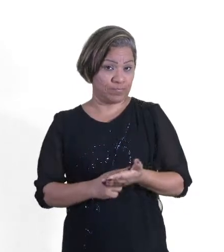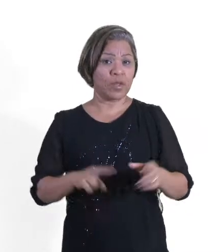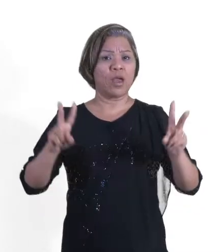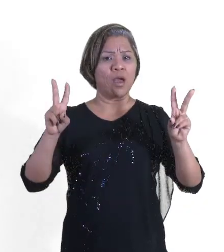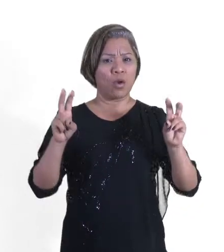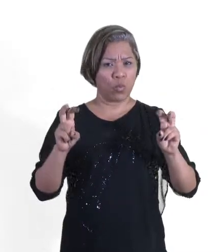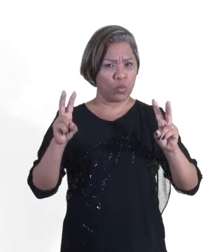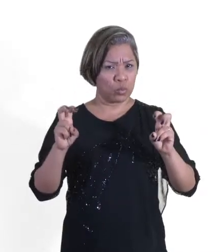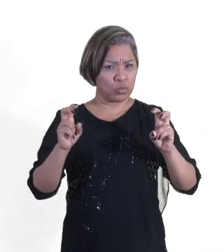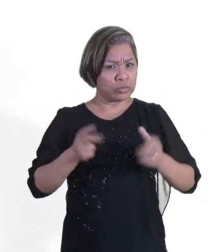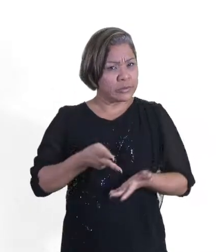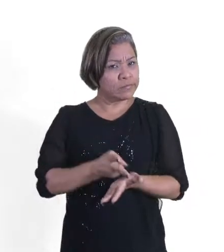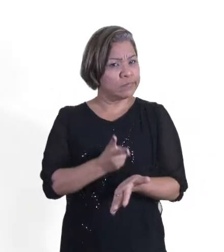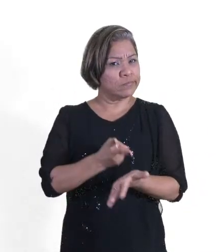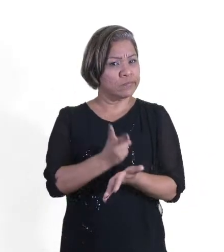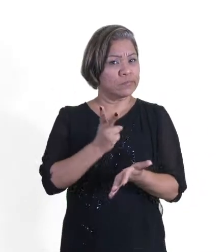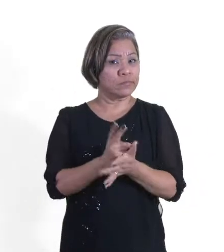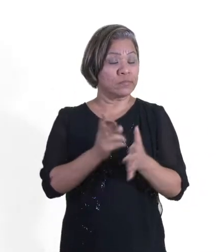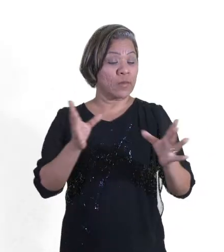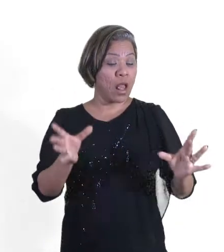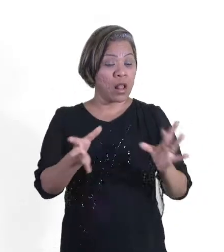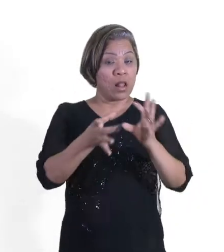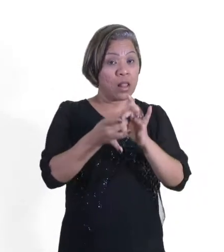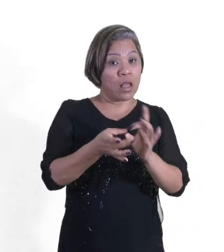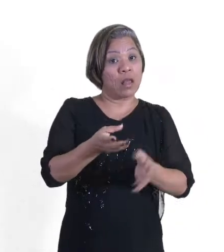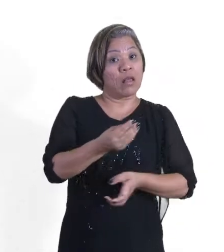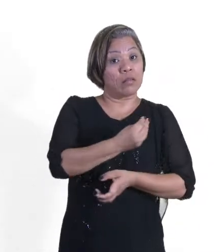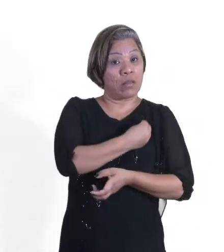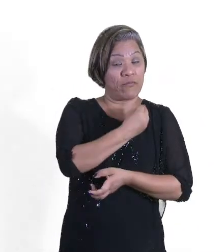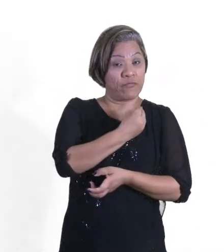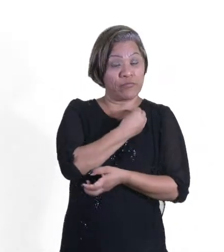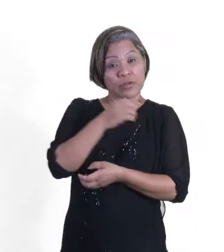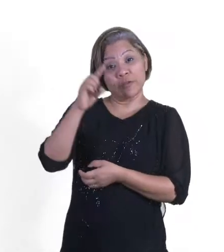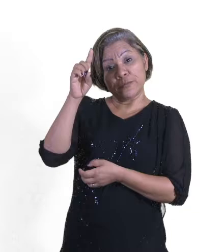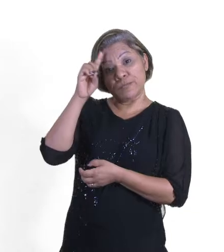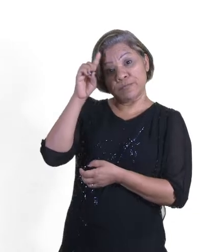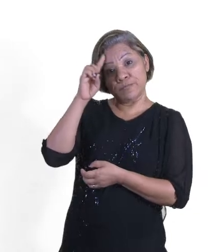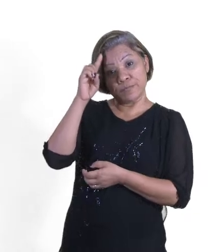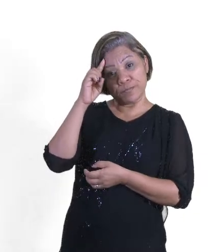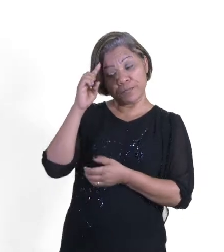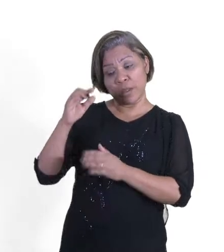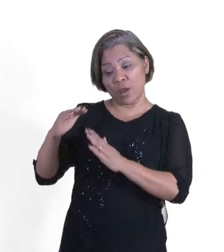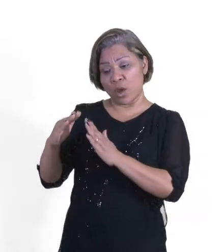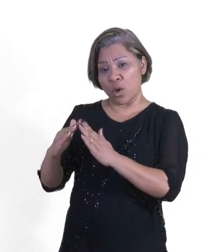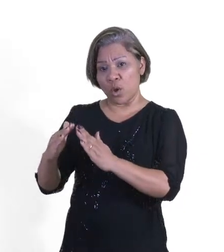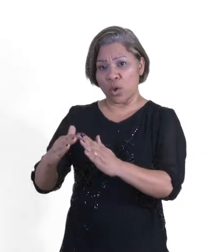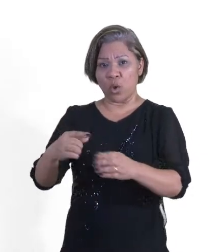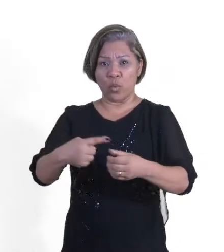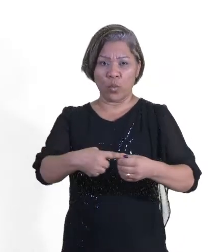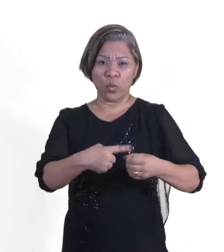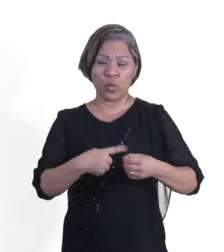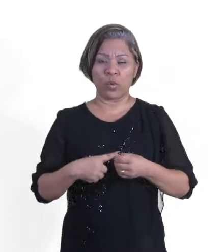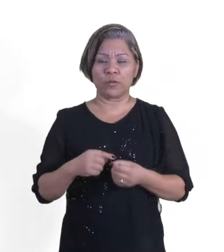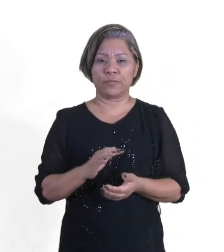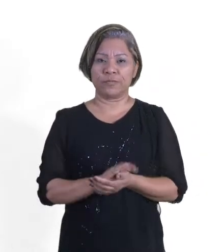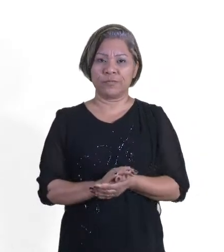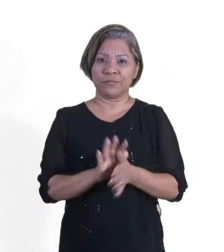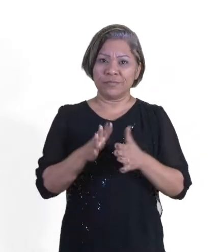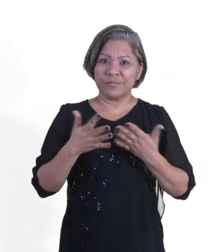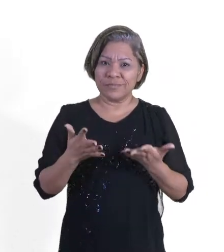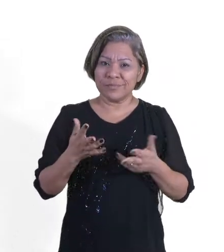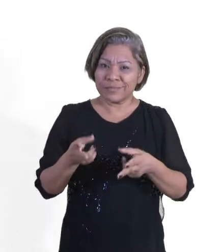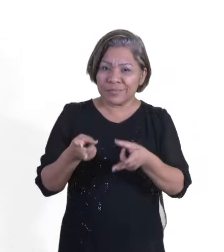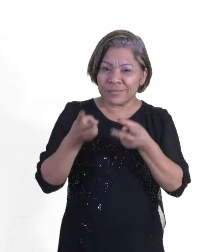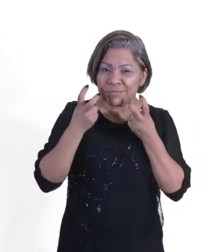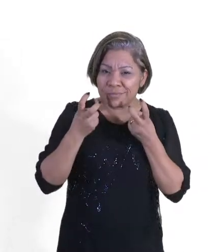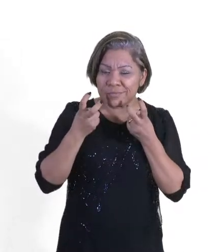em geral, são ligados à vida cotidiana, urbana. Então, olha só, perceberam